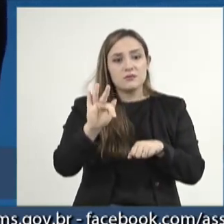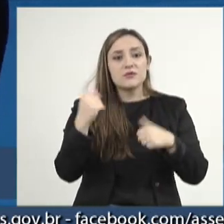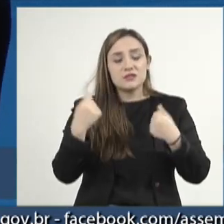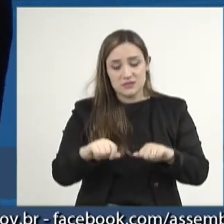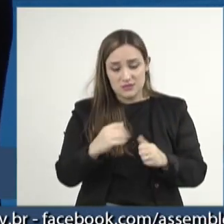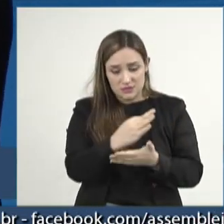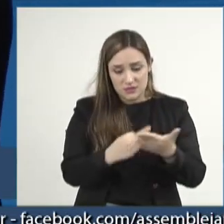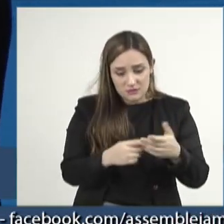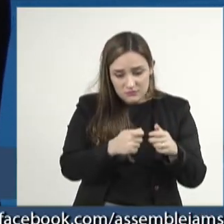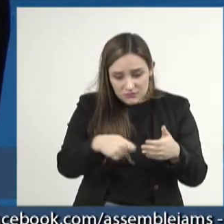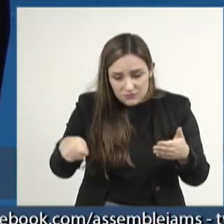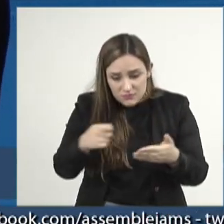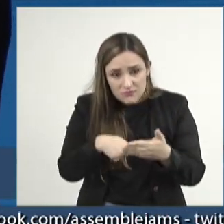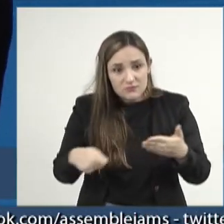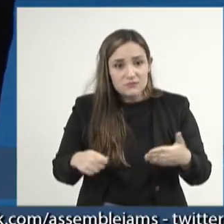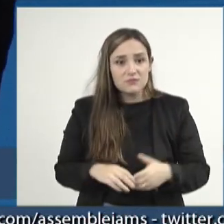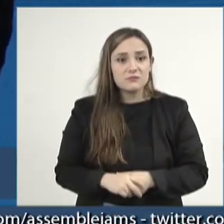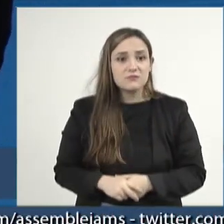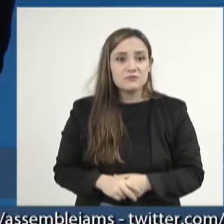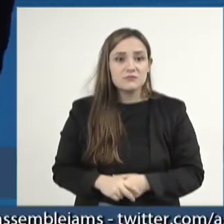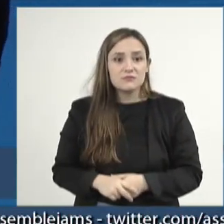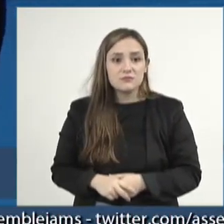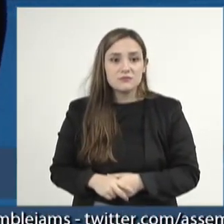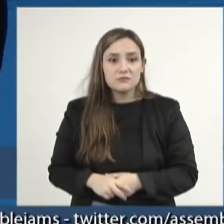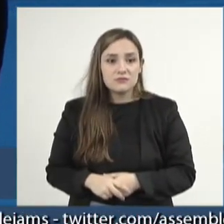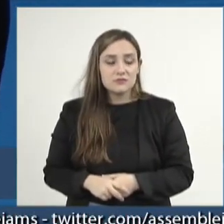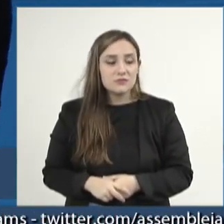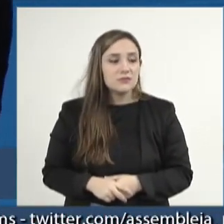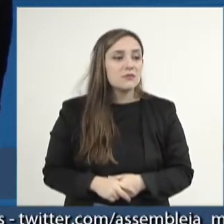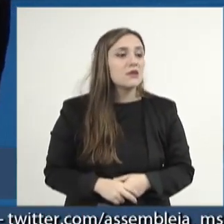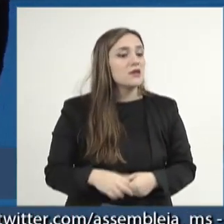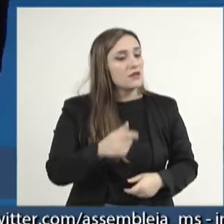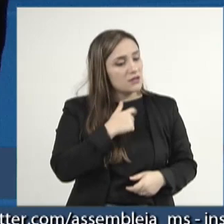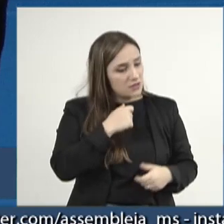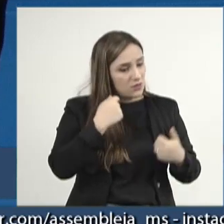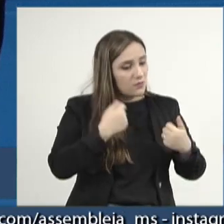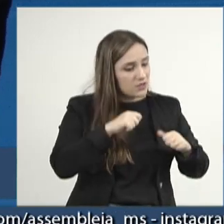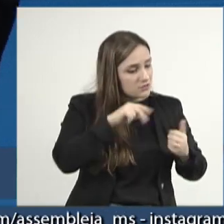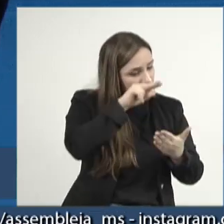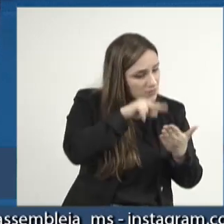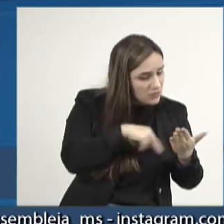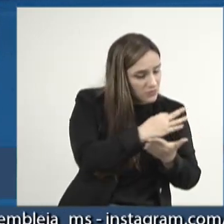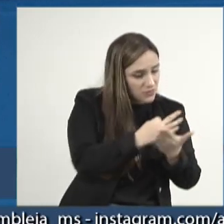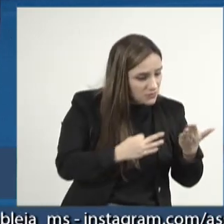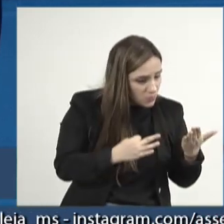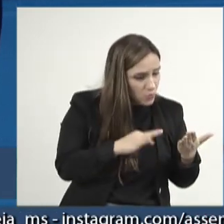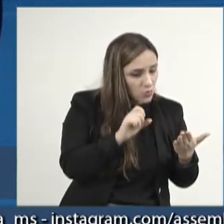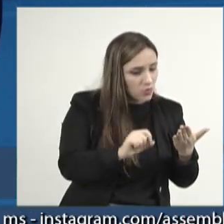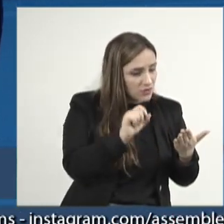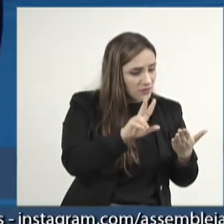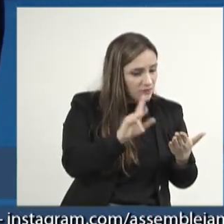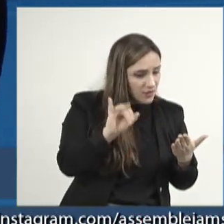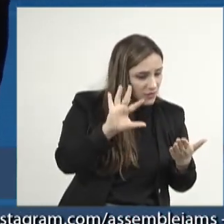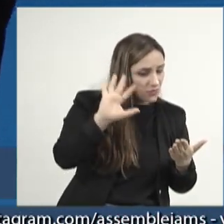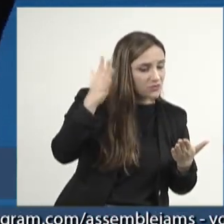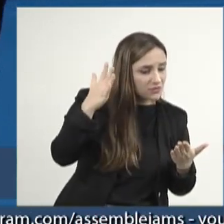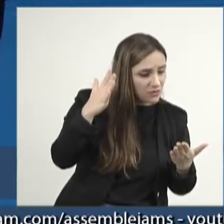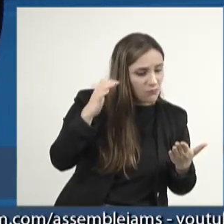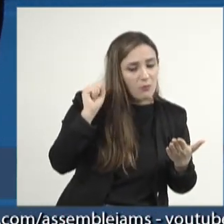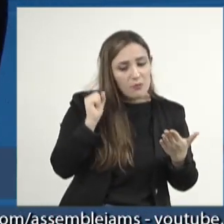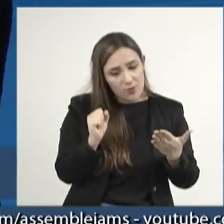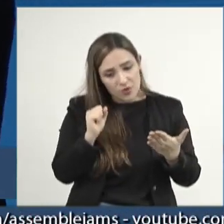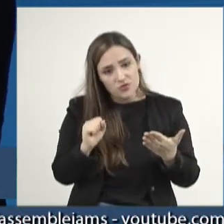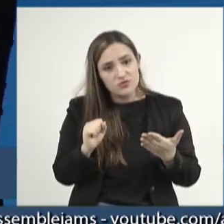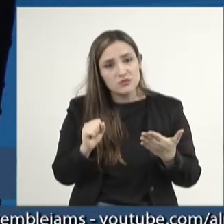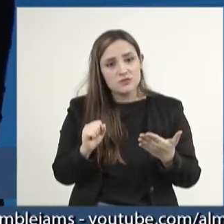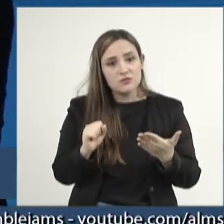quando chega projeto executivo, eu leio pela mídia, eu tenho que pensar no que vai acontecer de desastre, nas prováveis